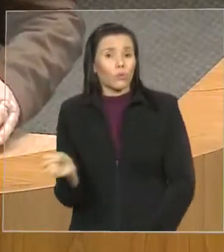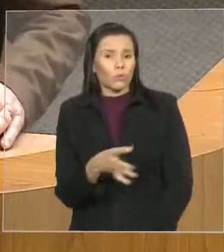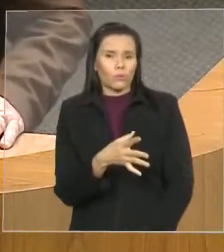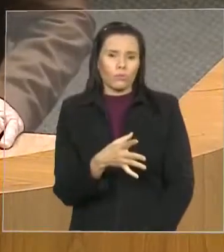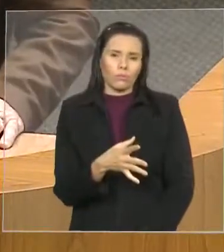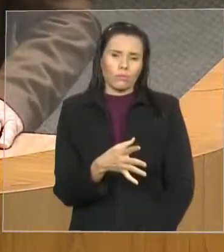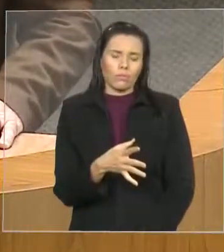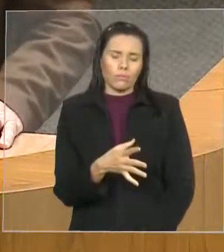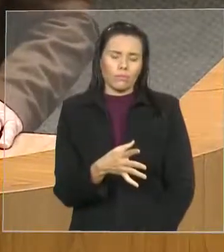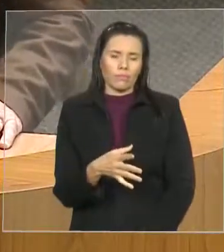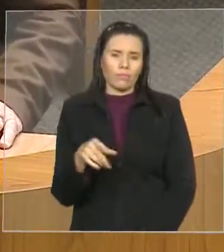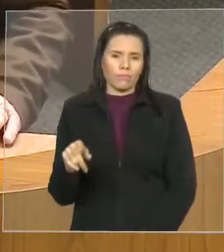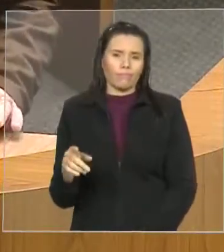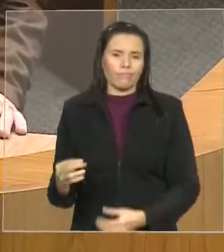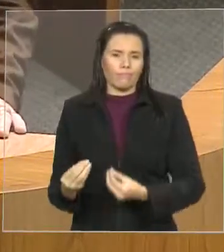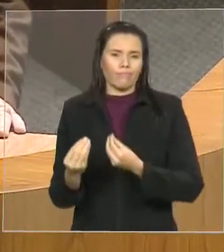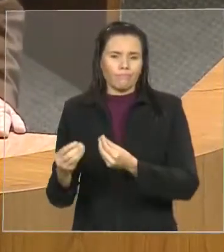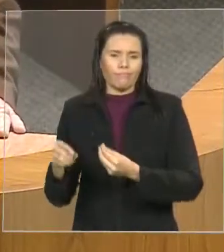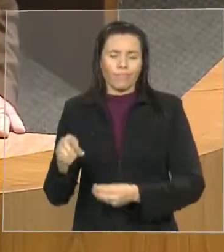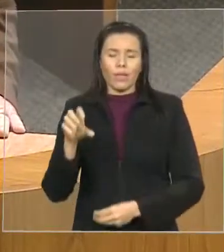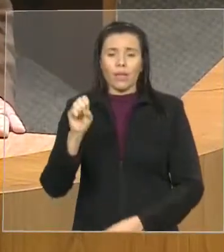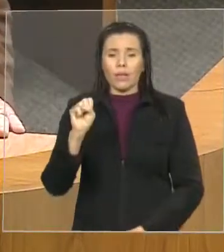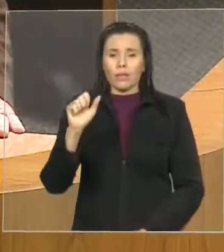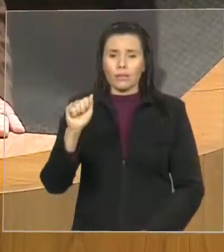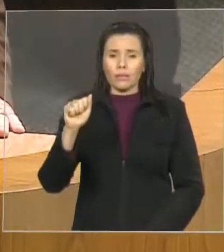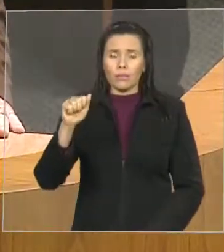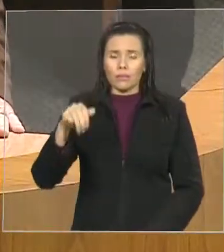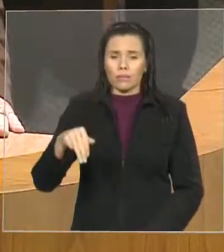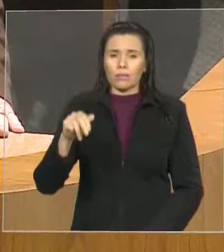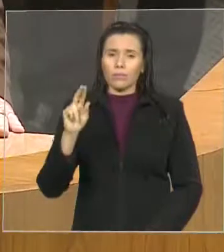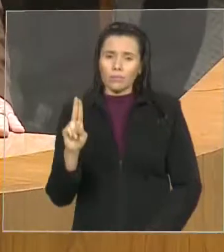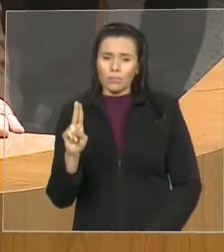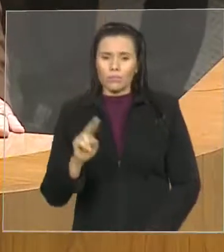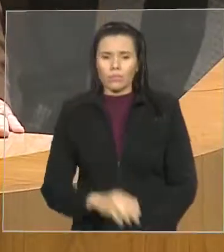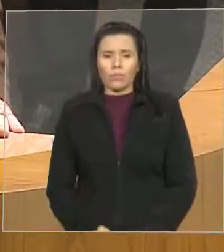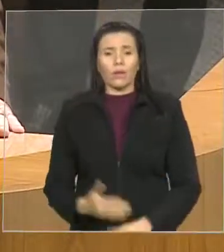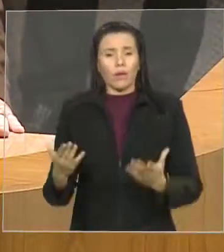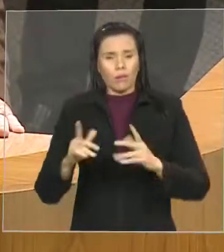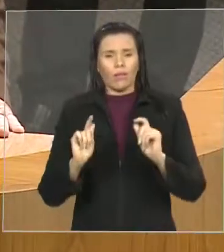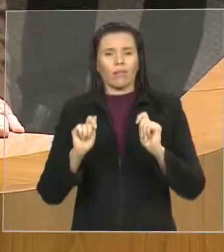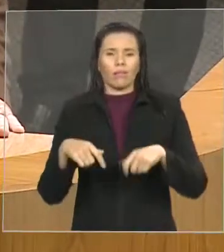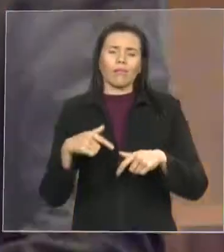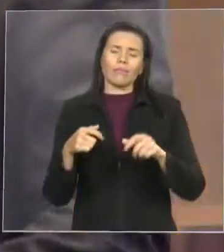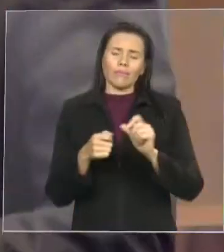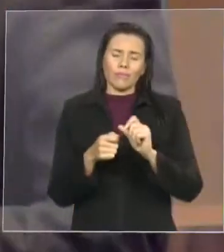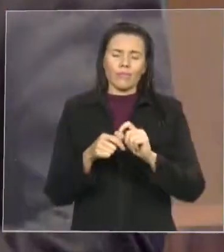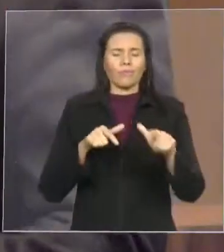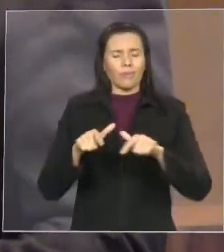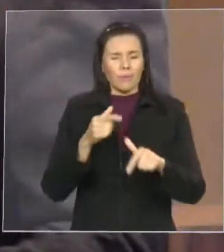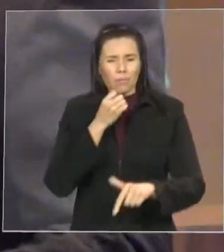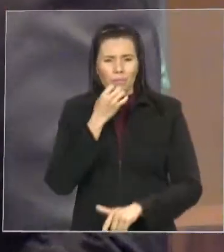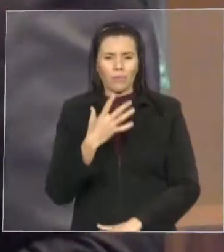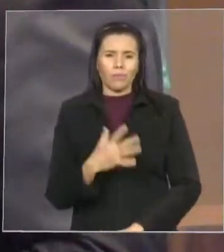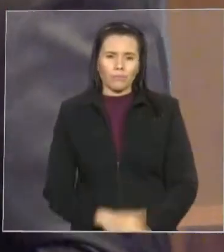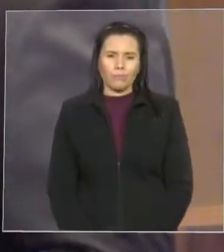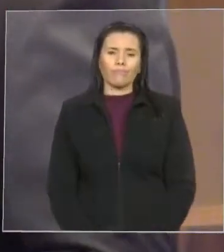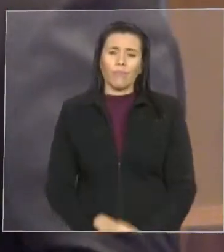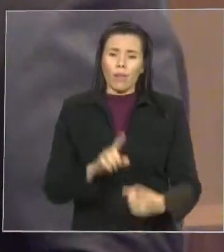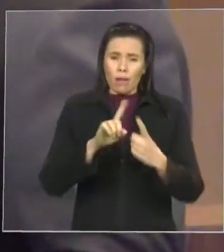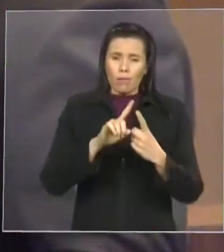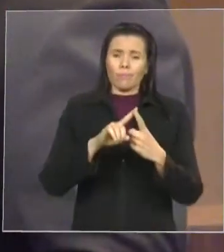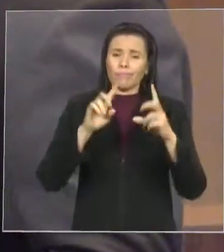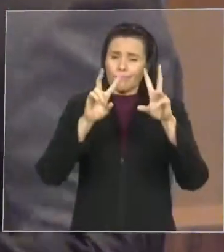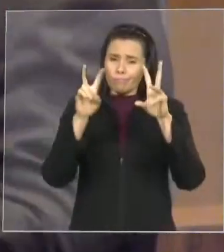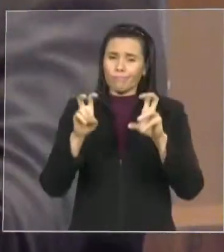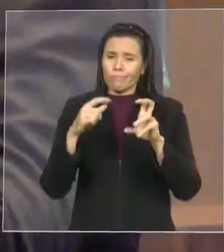eficiência. Esta era a primeira palavra, senhor presidente. A segunda palavra